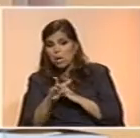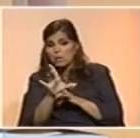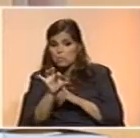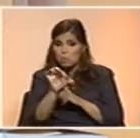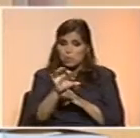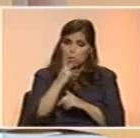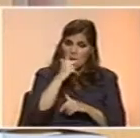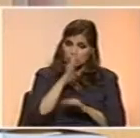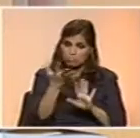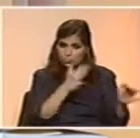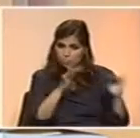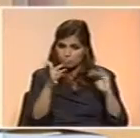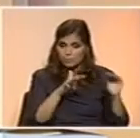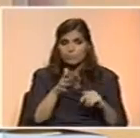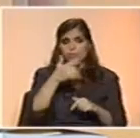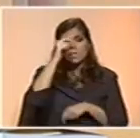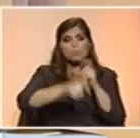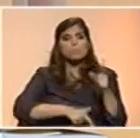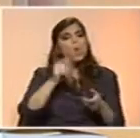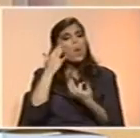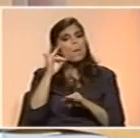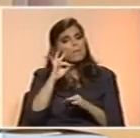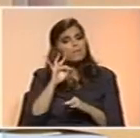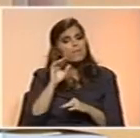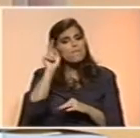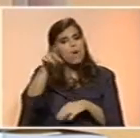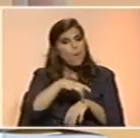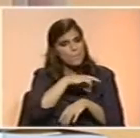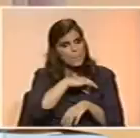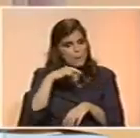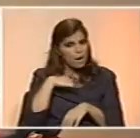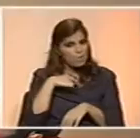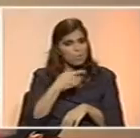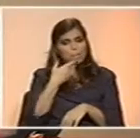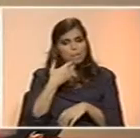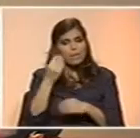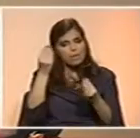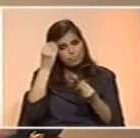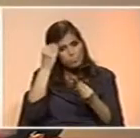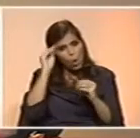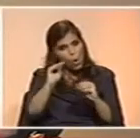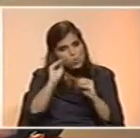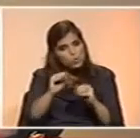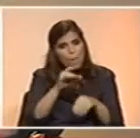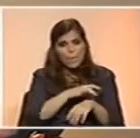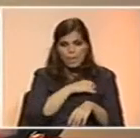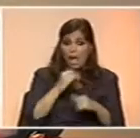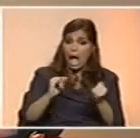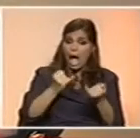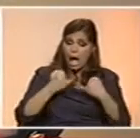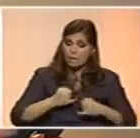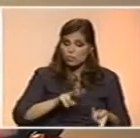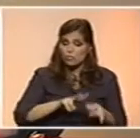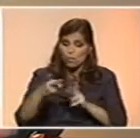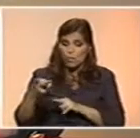as pessoas geralmente aconselham-se antes de mudar o seu regime alimentar ou não? Sim, muitas vezes aconselham-se. Por exemplo, quando querem fazer uma